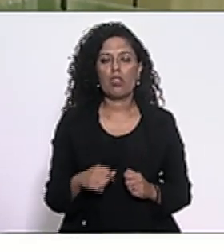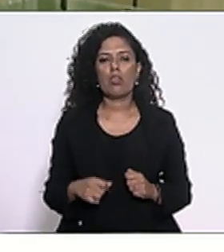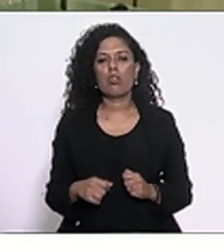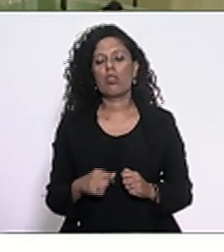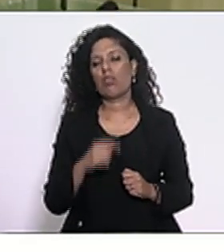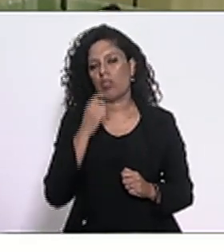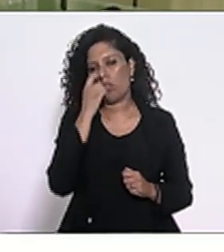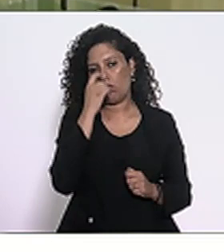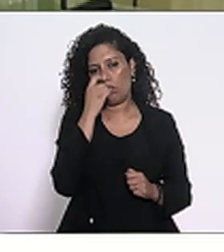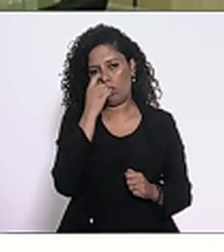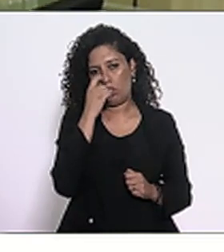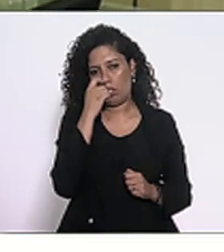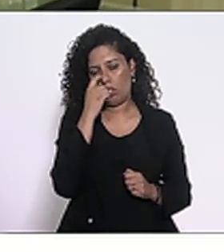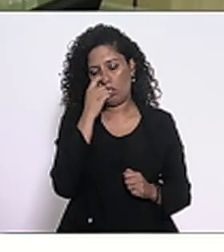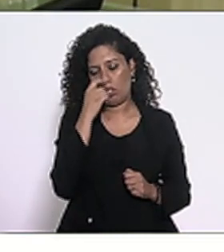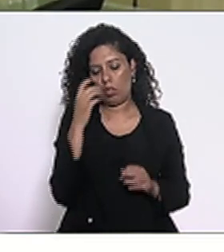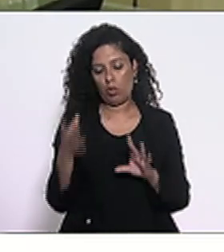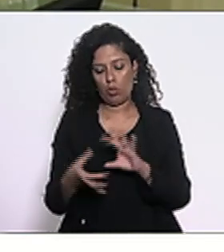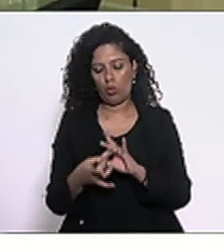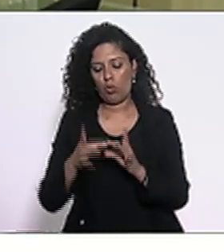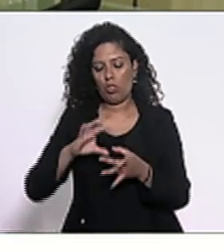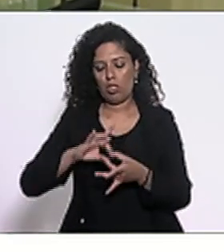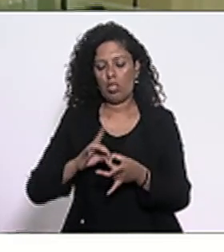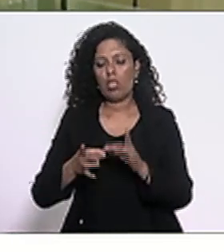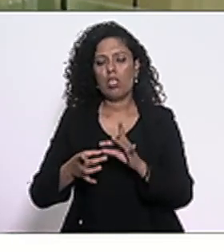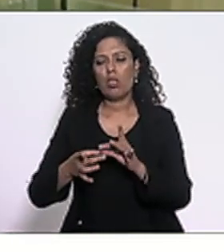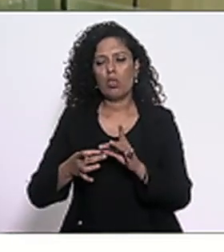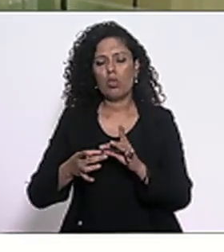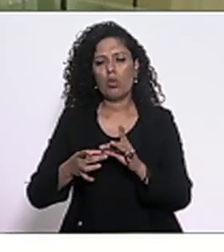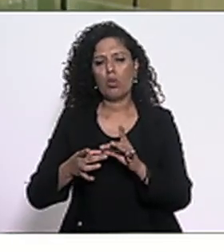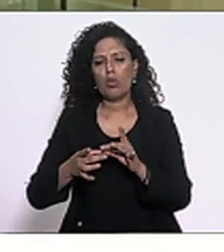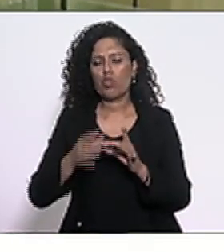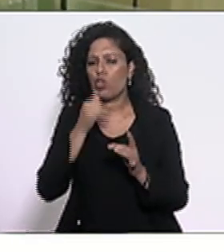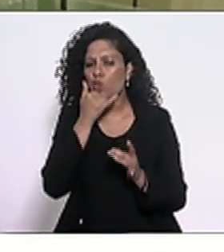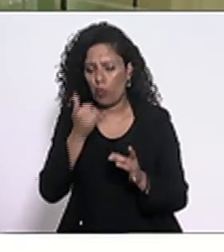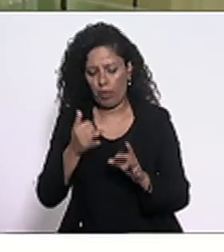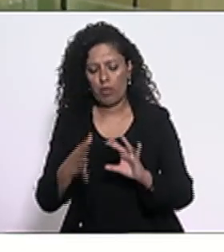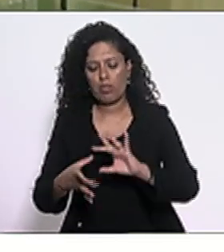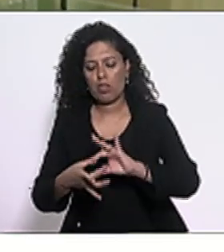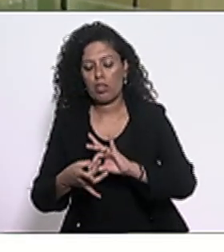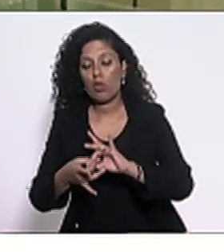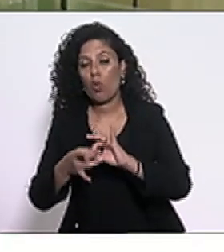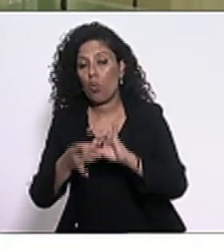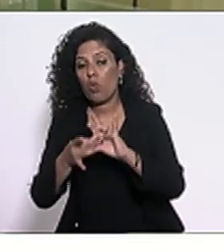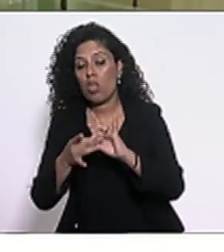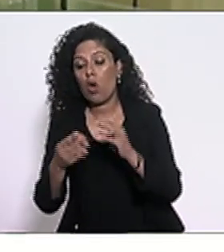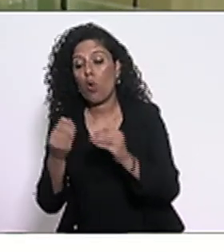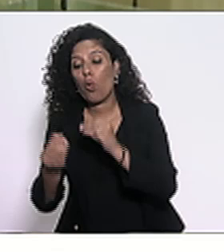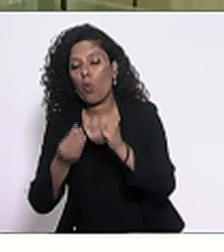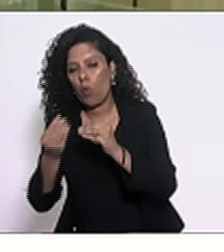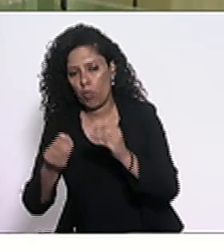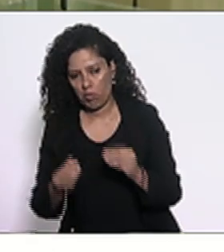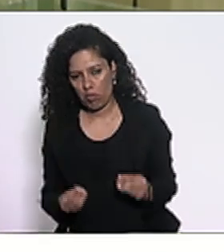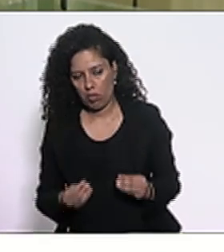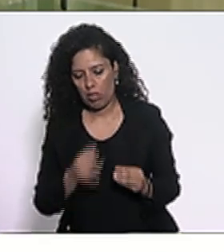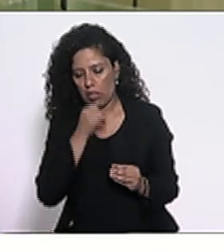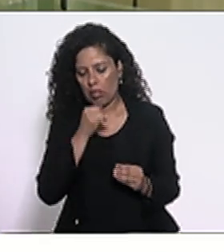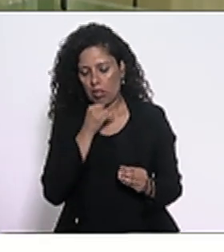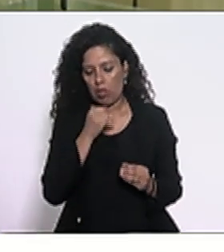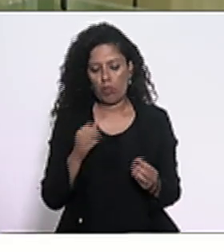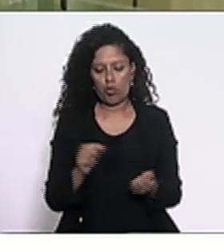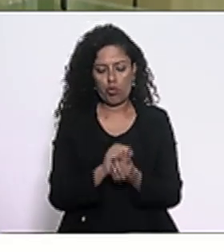feito os seus convênios e suas parcerias com órgãos do Estado, por exemplo, o CEPERJ.